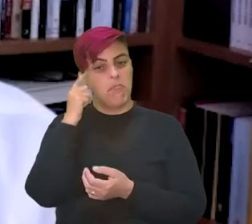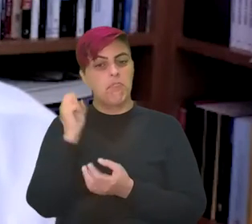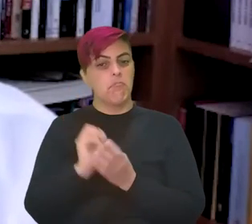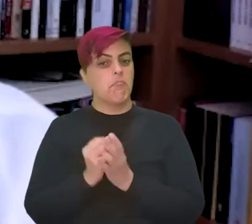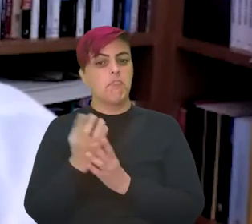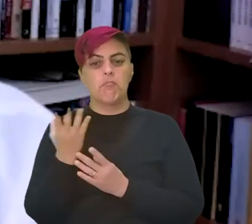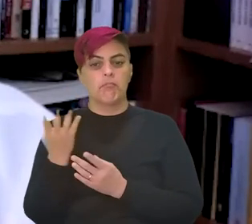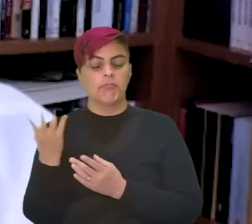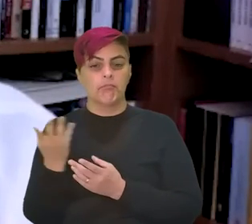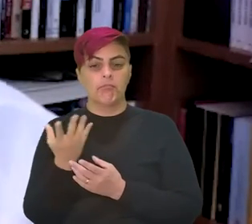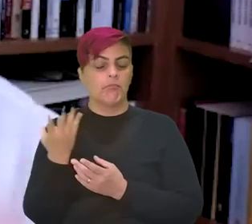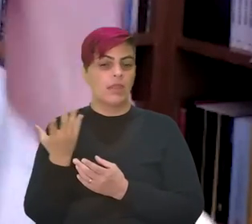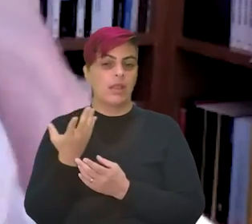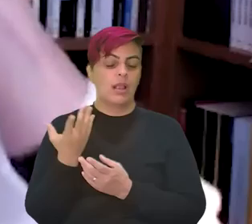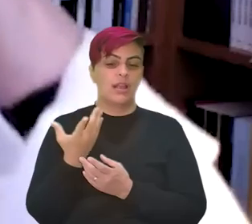criando